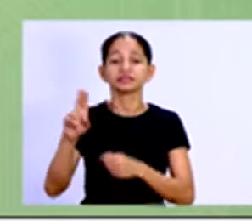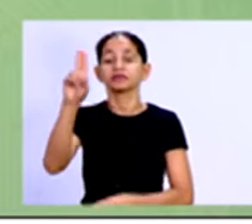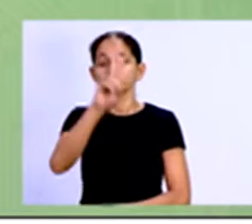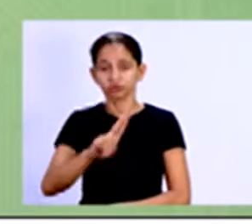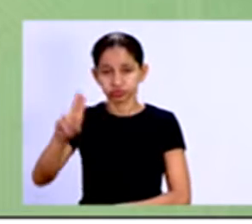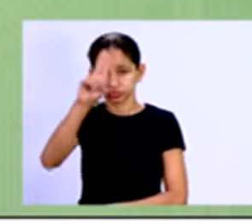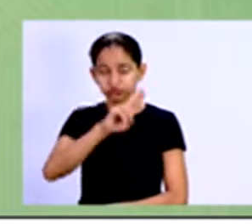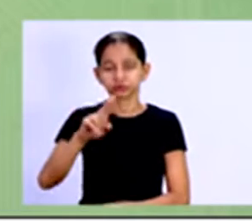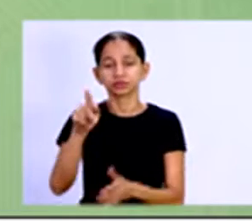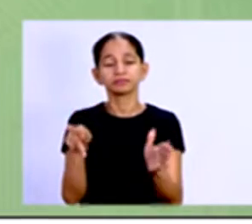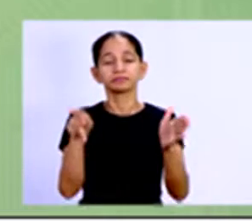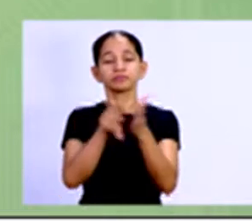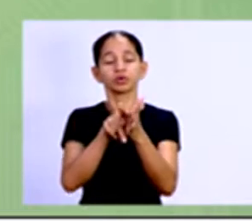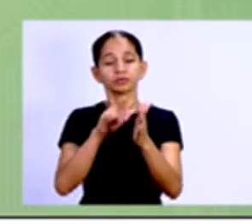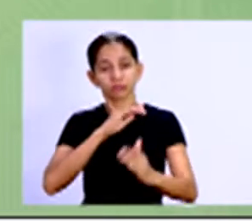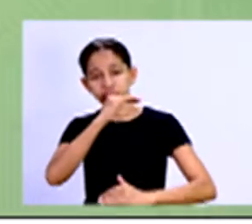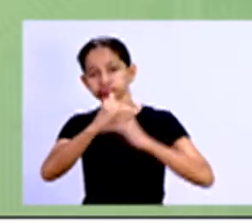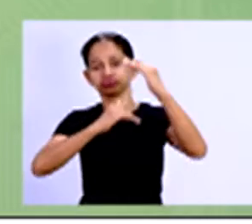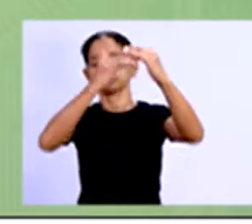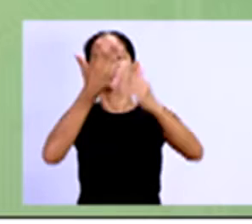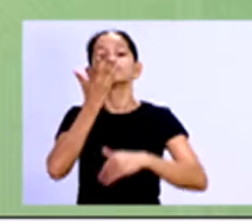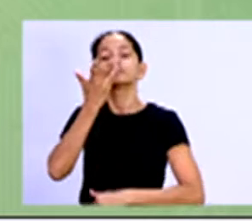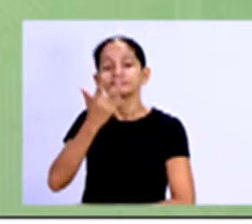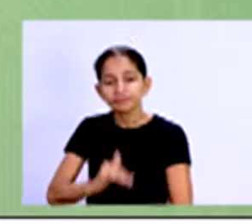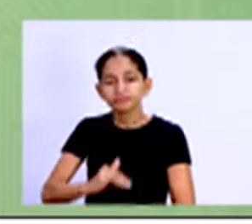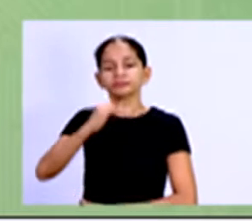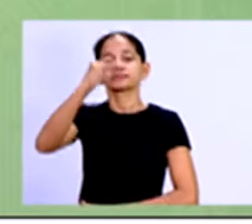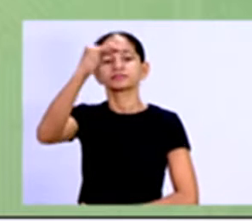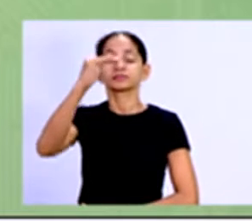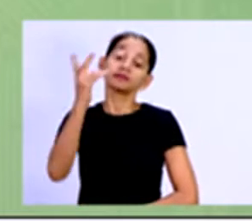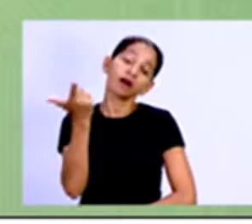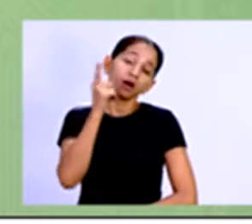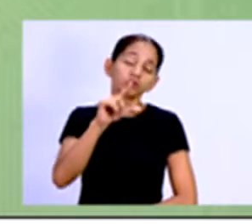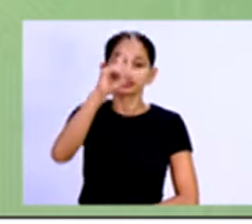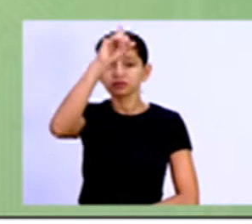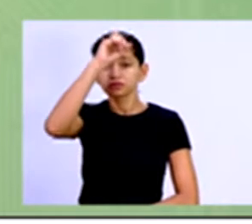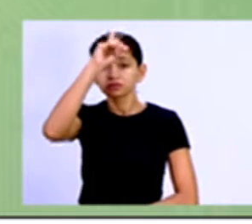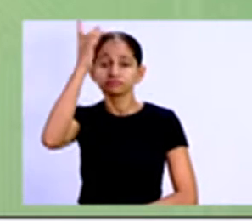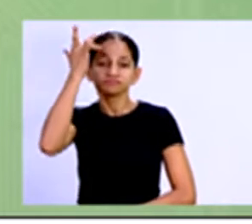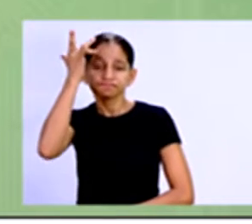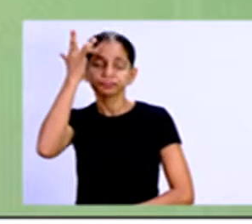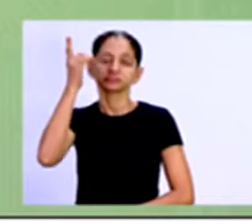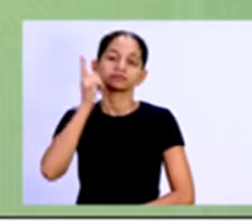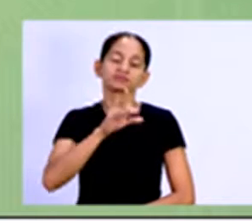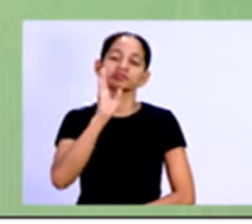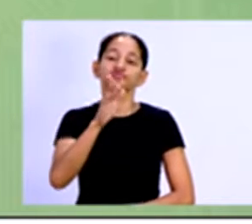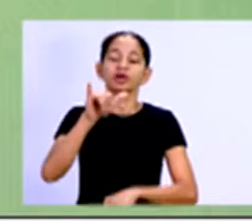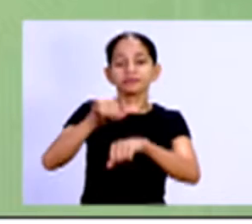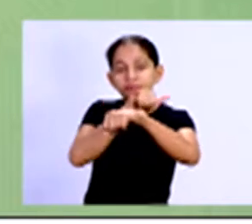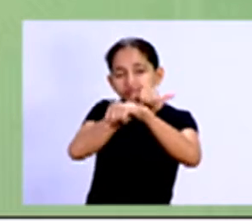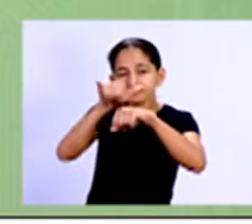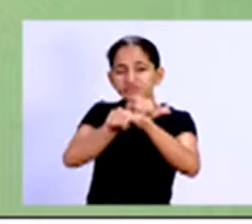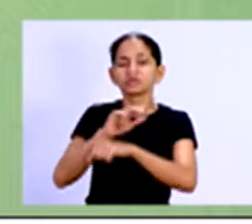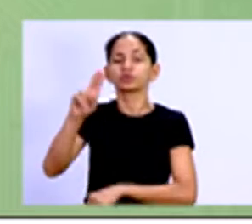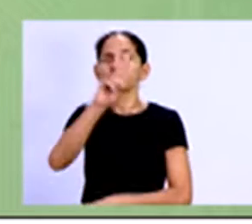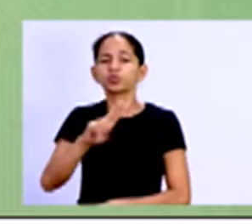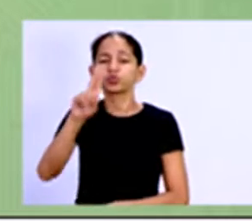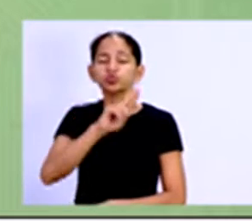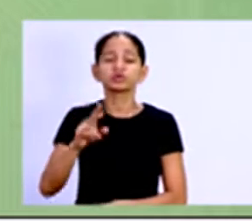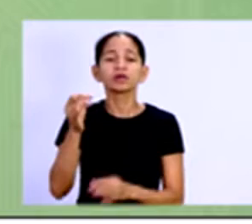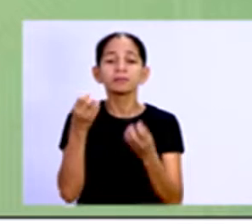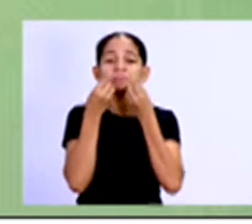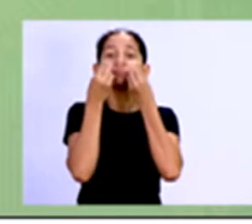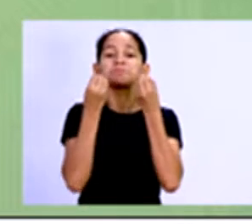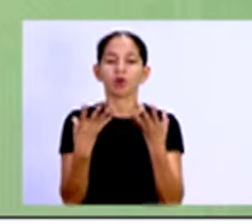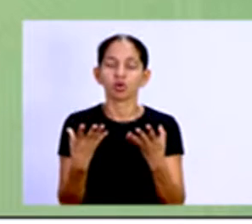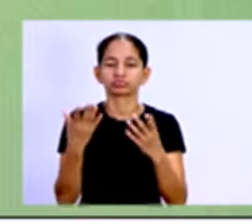utilizados pelo processo social, quer dizer, nessa construção do indivíduo no ser social, quais são os instrumentais que vão funcionar para